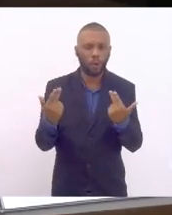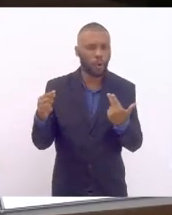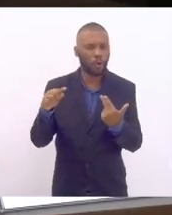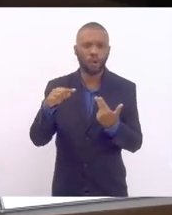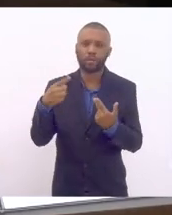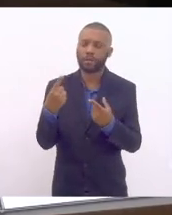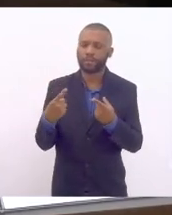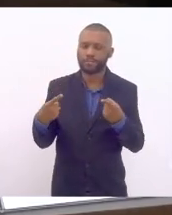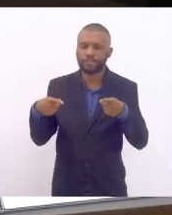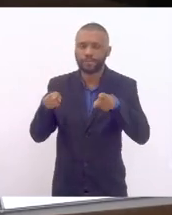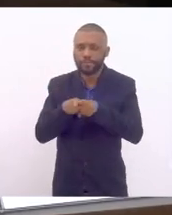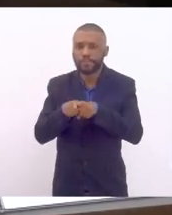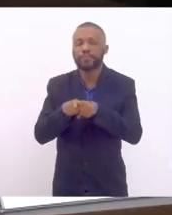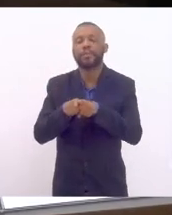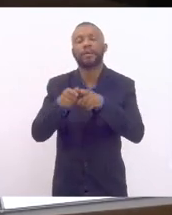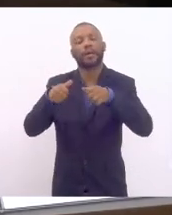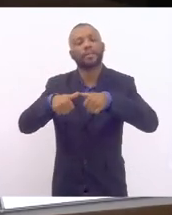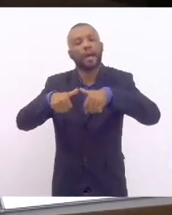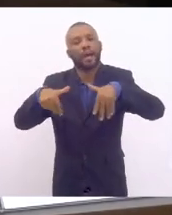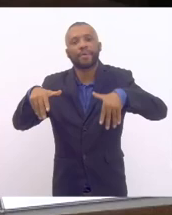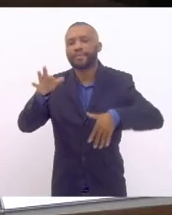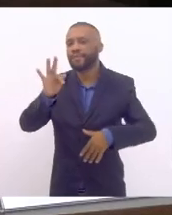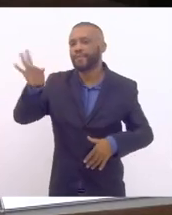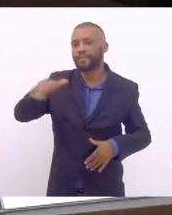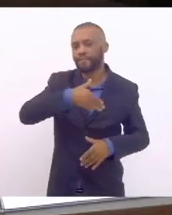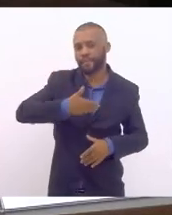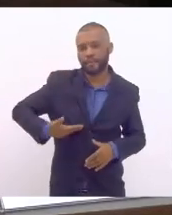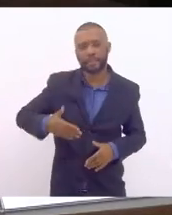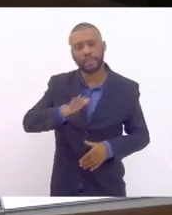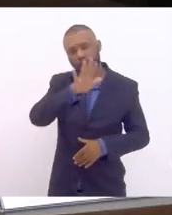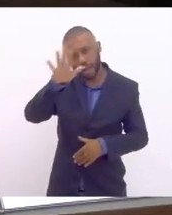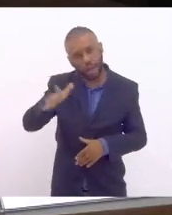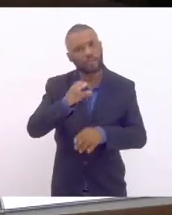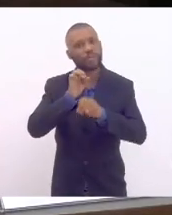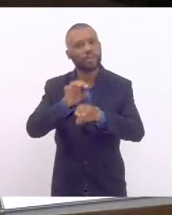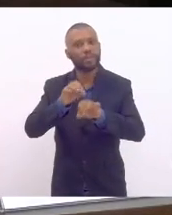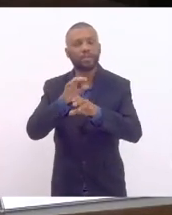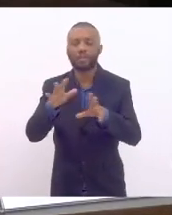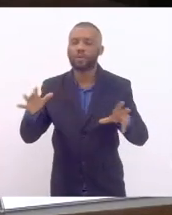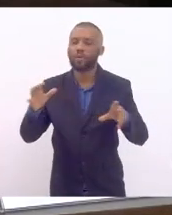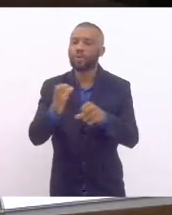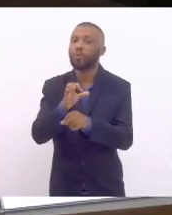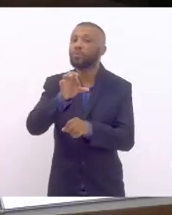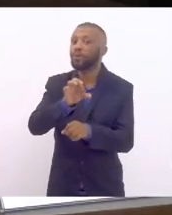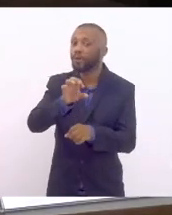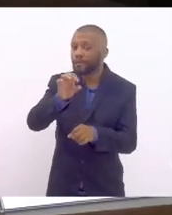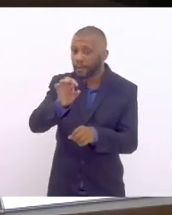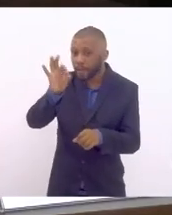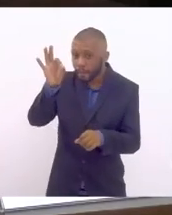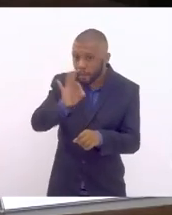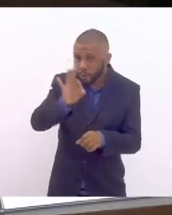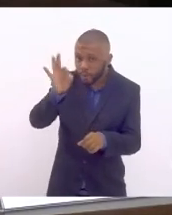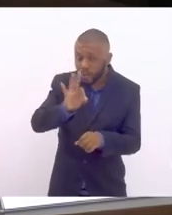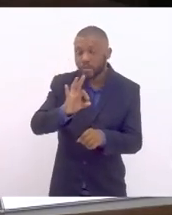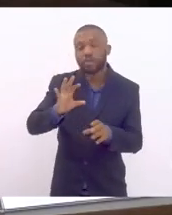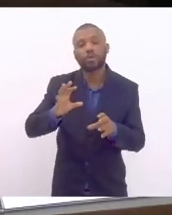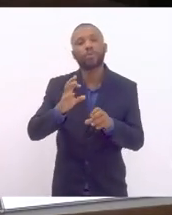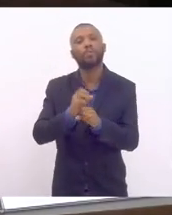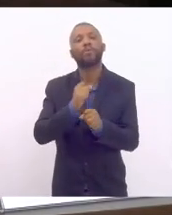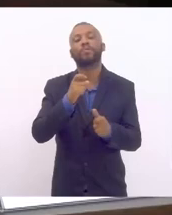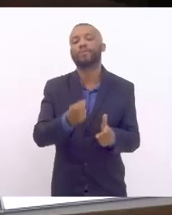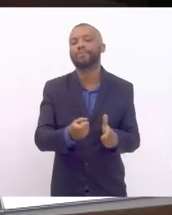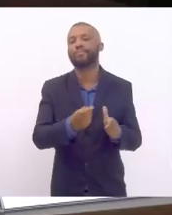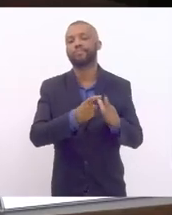irmãos da rede Federal de ensino com mais de noventa porcento do seu orçamento empenhado então o governo